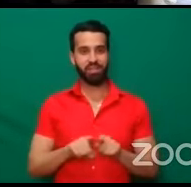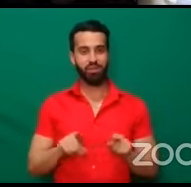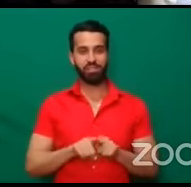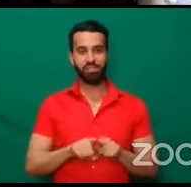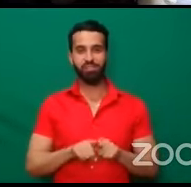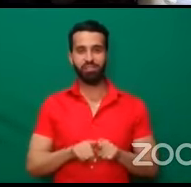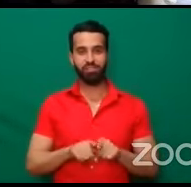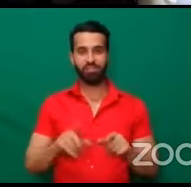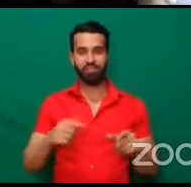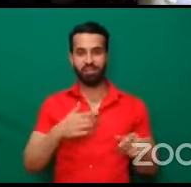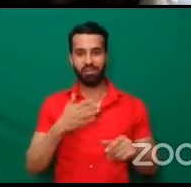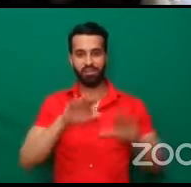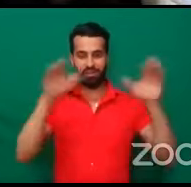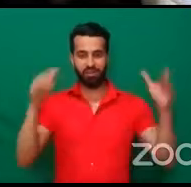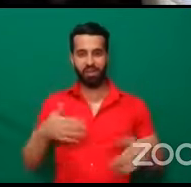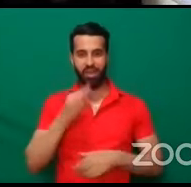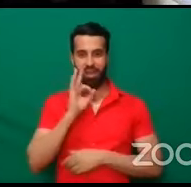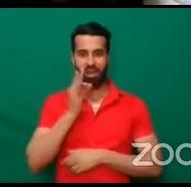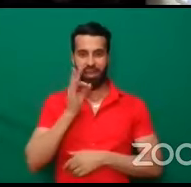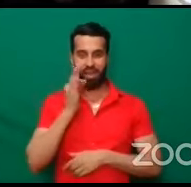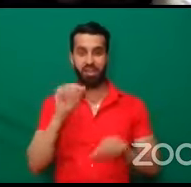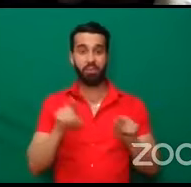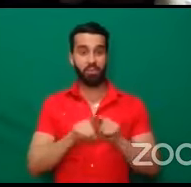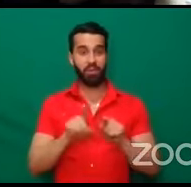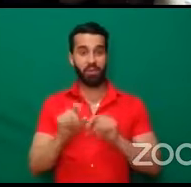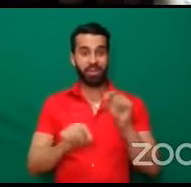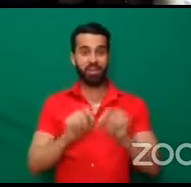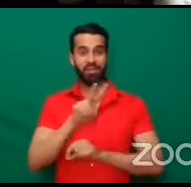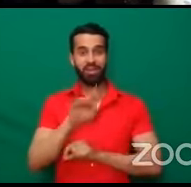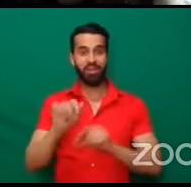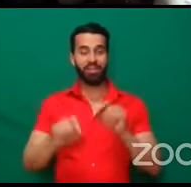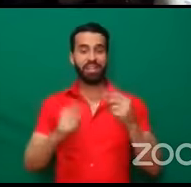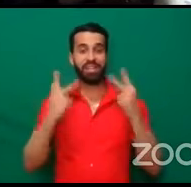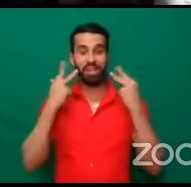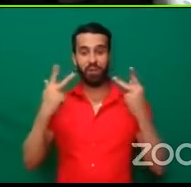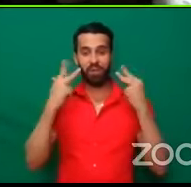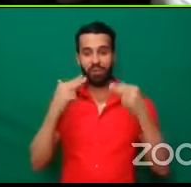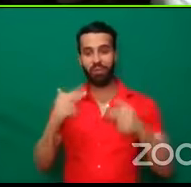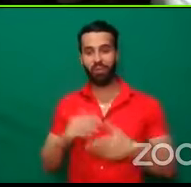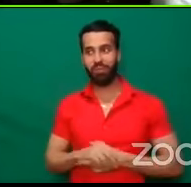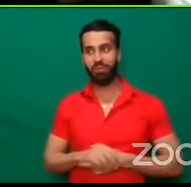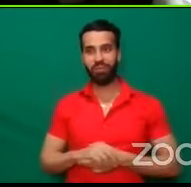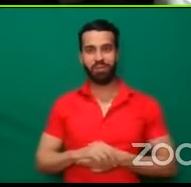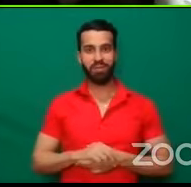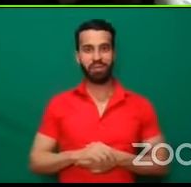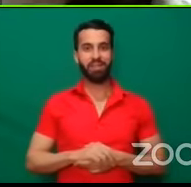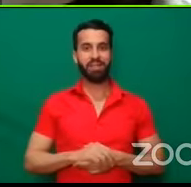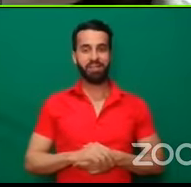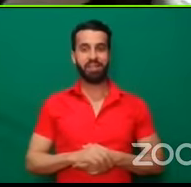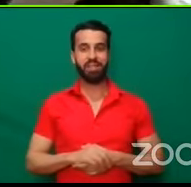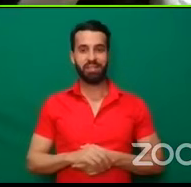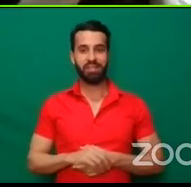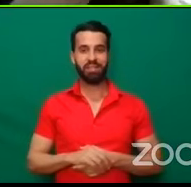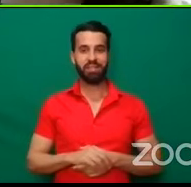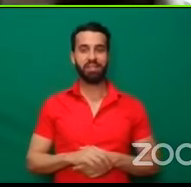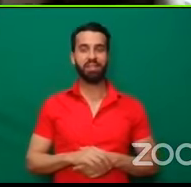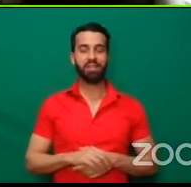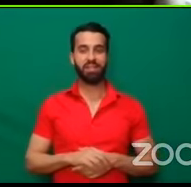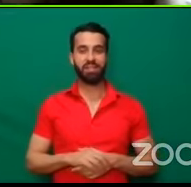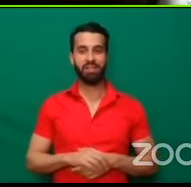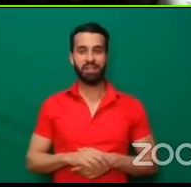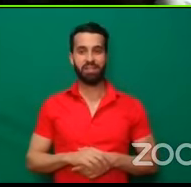de Café, Dia de Fúria, talvez agora num dia mais tranquilo. Ah, sim. Cara, a